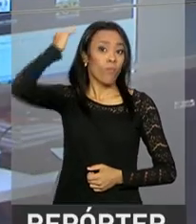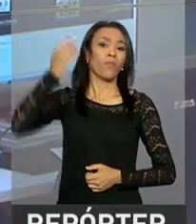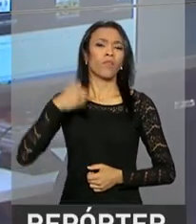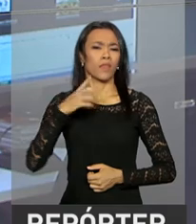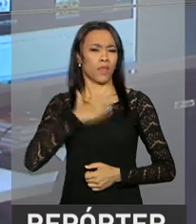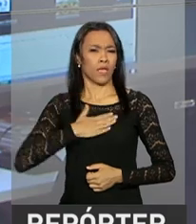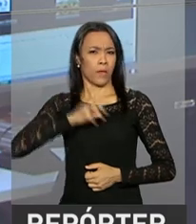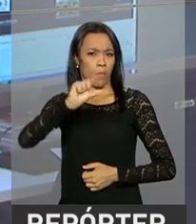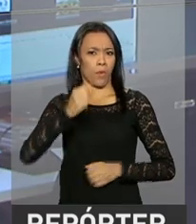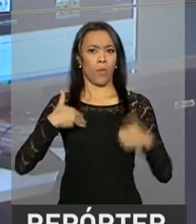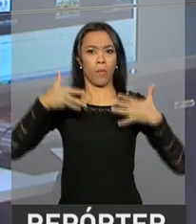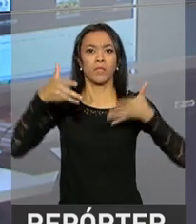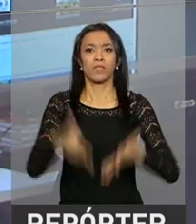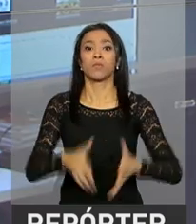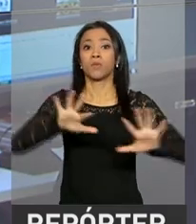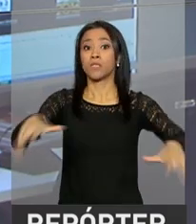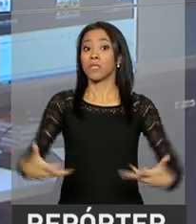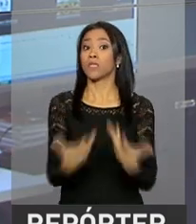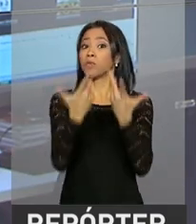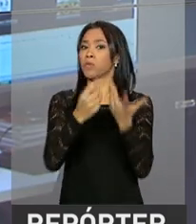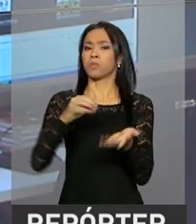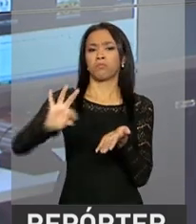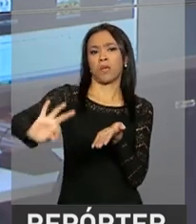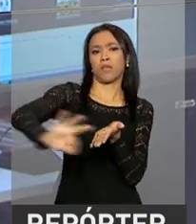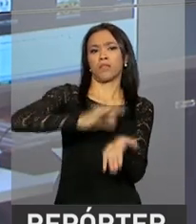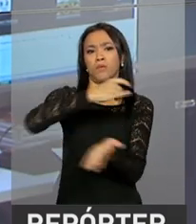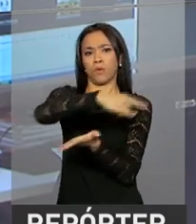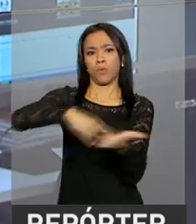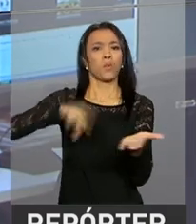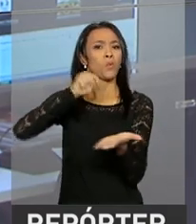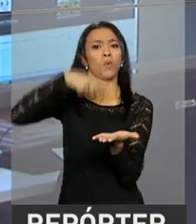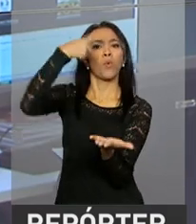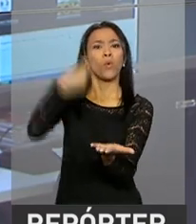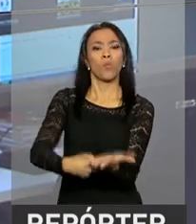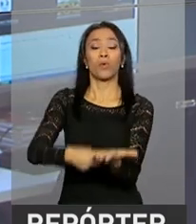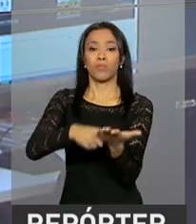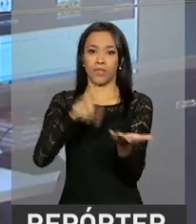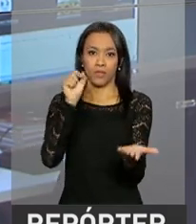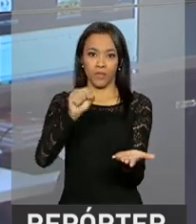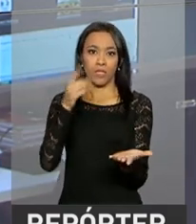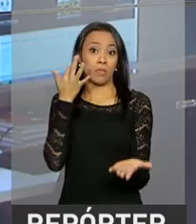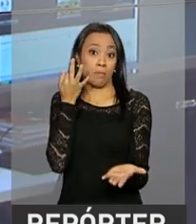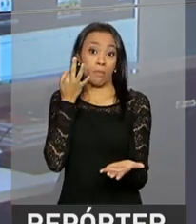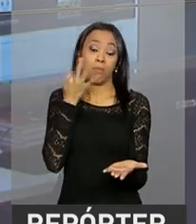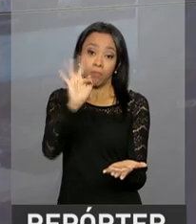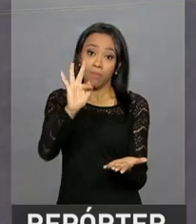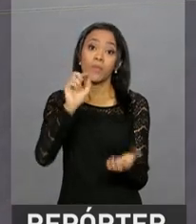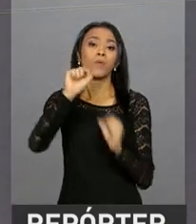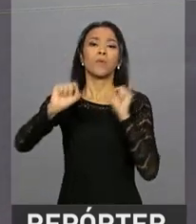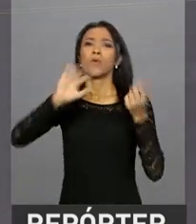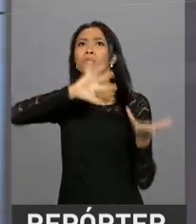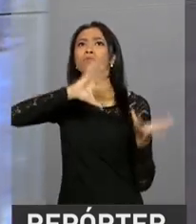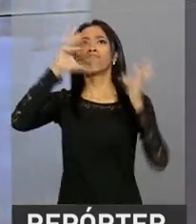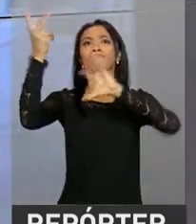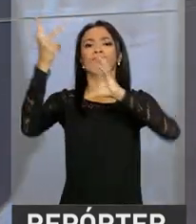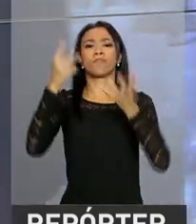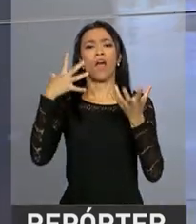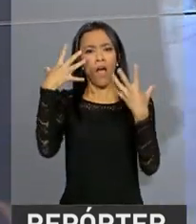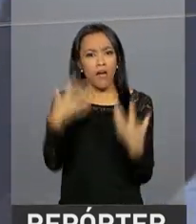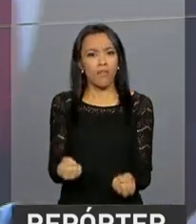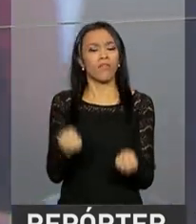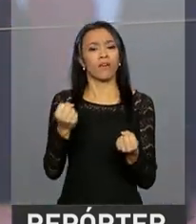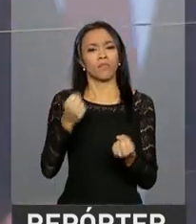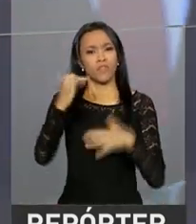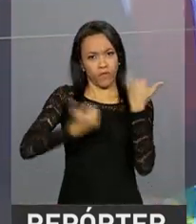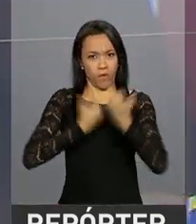daqui a pouco da cerimônia de ratificação do Acordo de Paris sobre mudança do clima. Vamos saber os detalhes ao vivo com o João Pedro